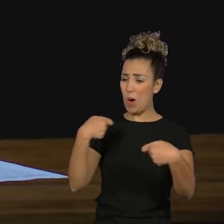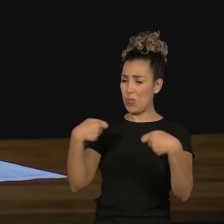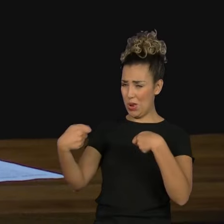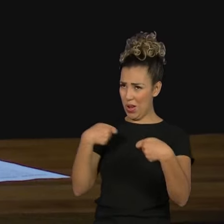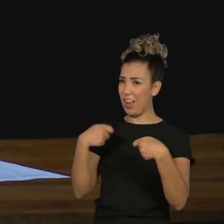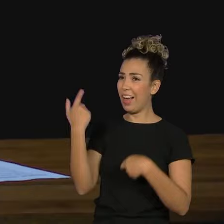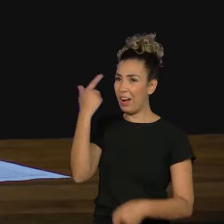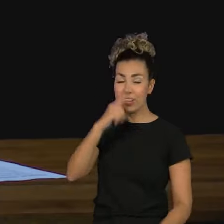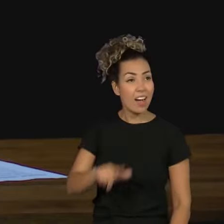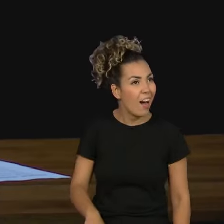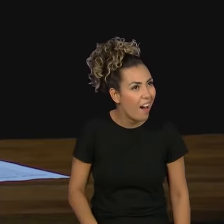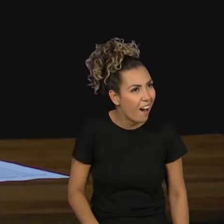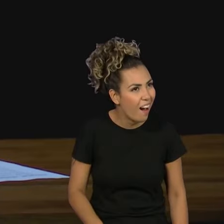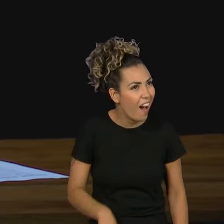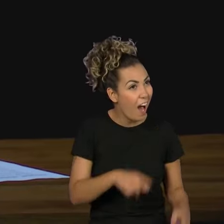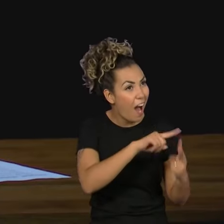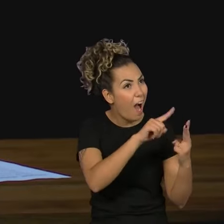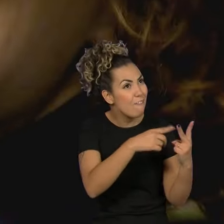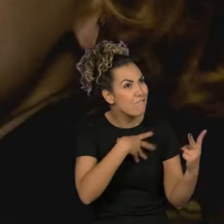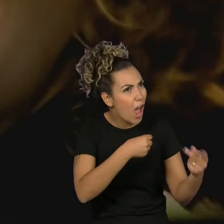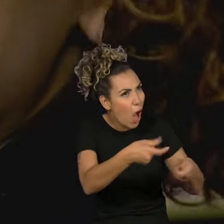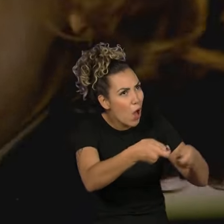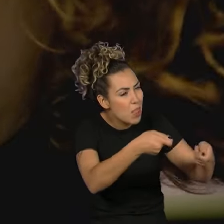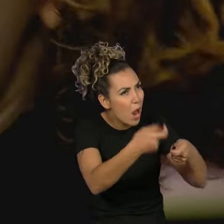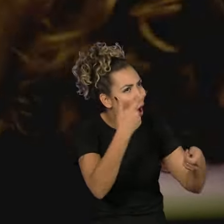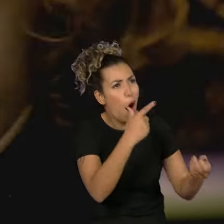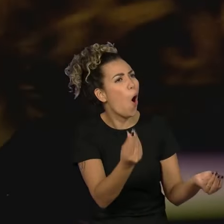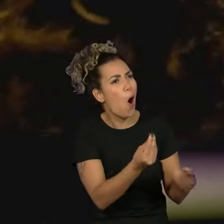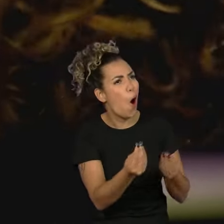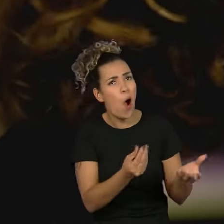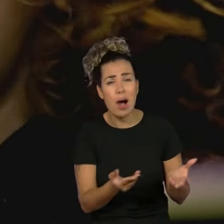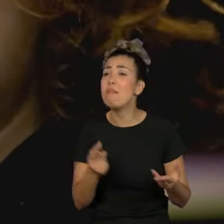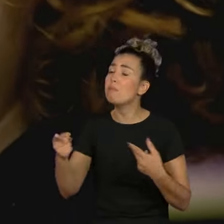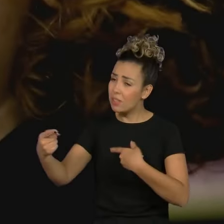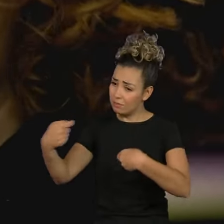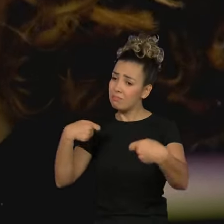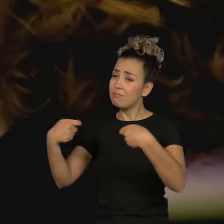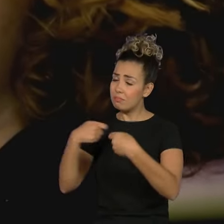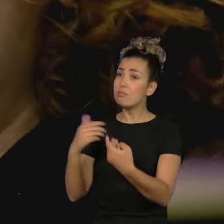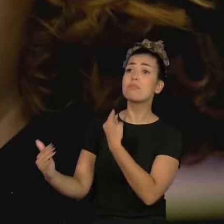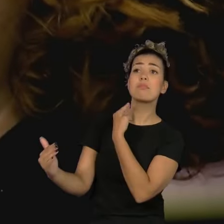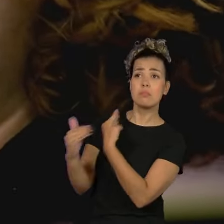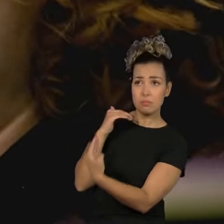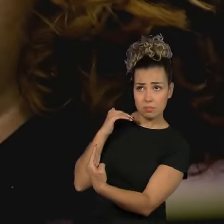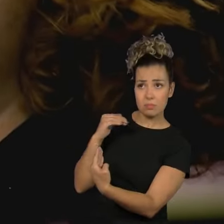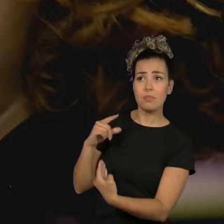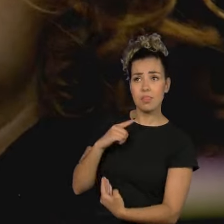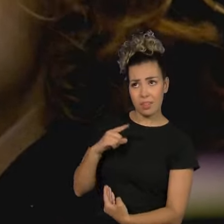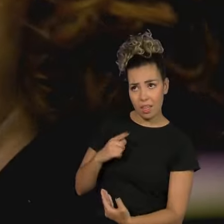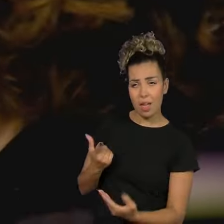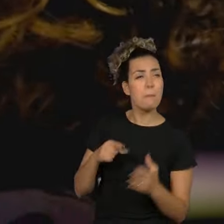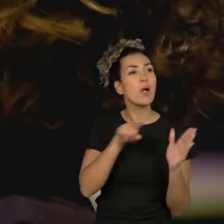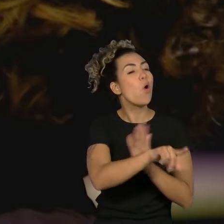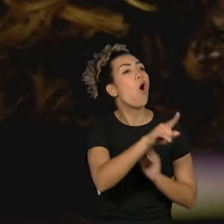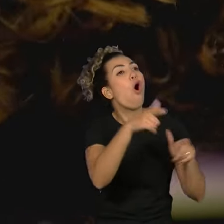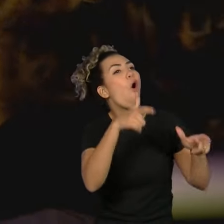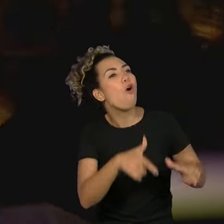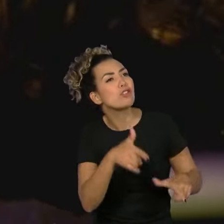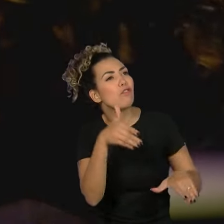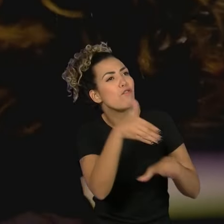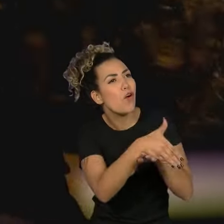te controlam de que jeito Não elas me elas me controlam me orientam onde você for eu quero fazer mais